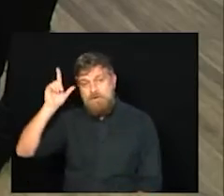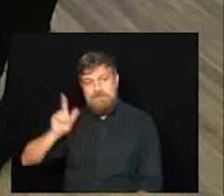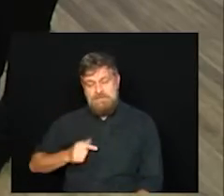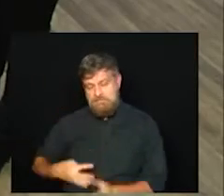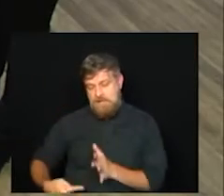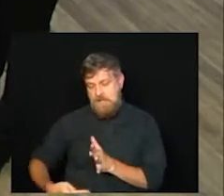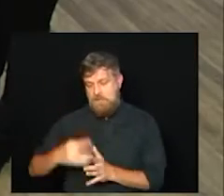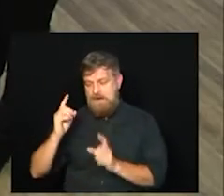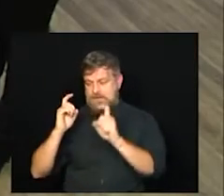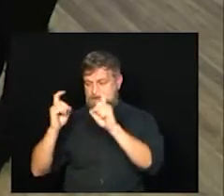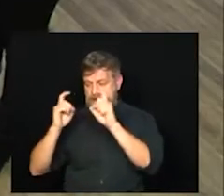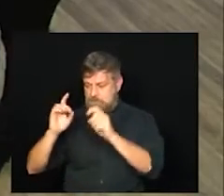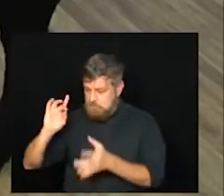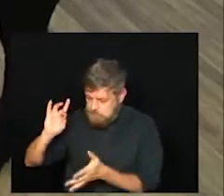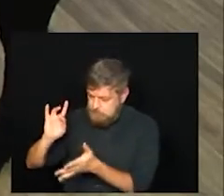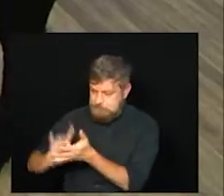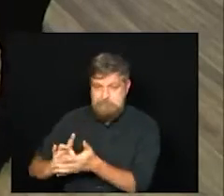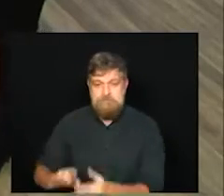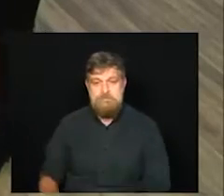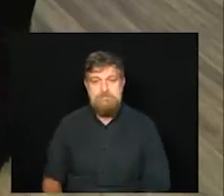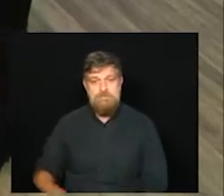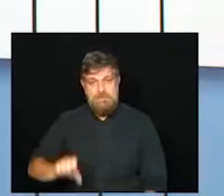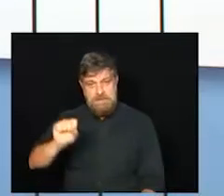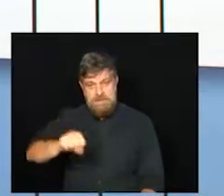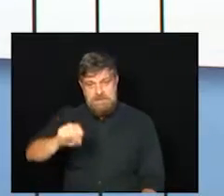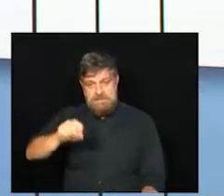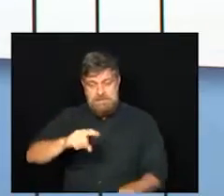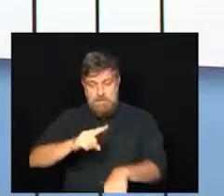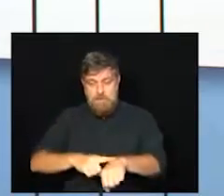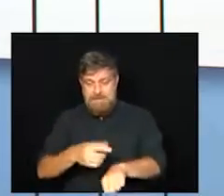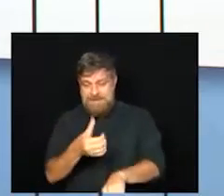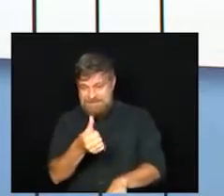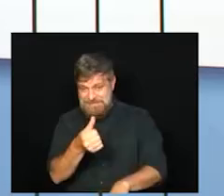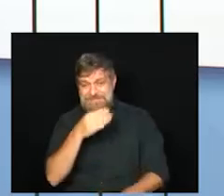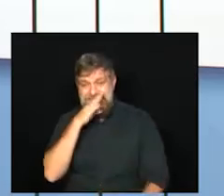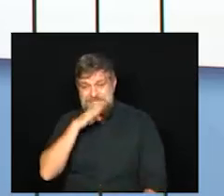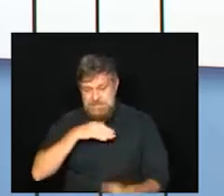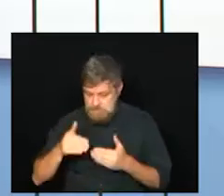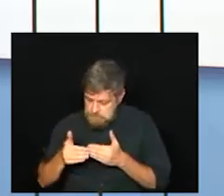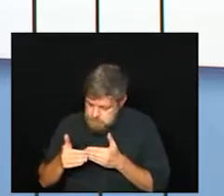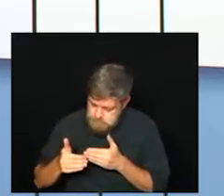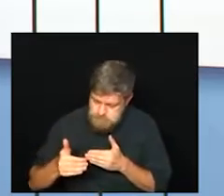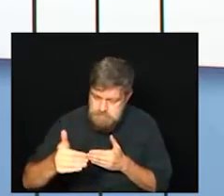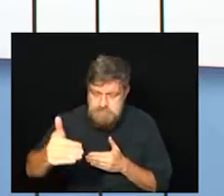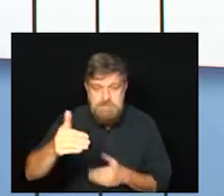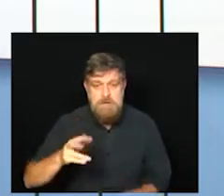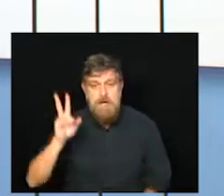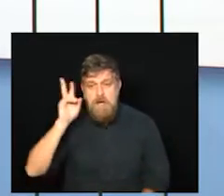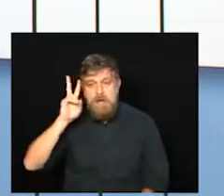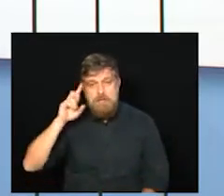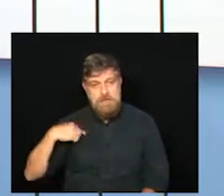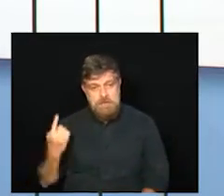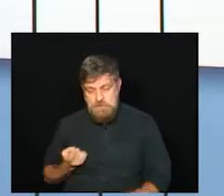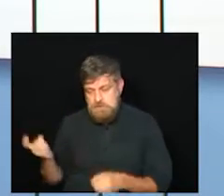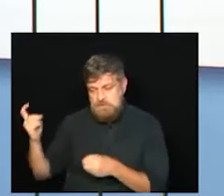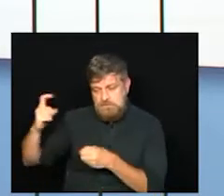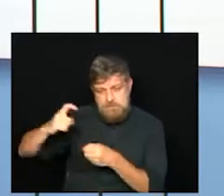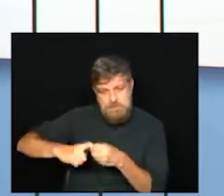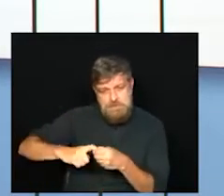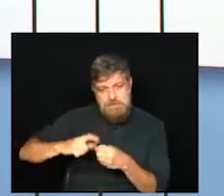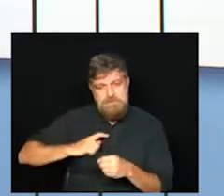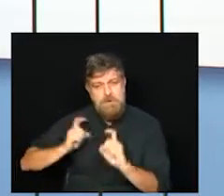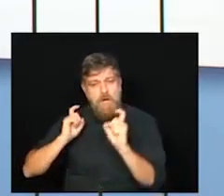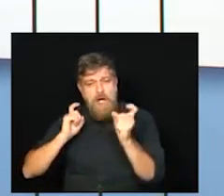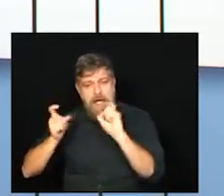4ª reunião ordinária. Ontem foi a partir das 6 horas da tarde. Lembrando que nós retornamos com